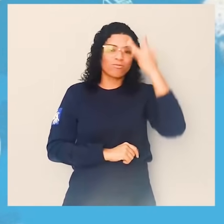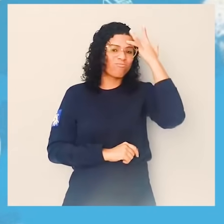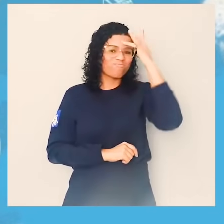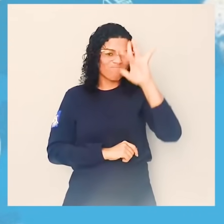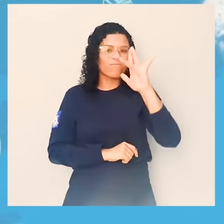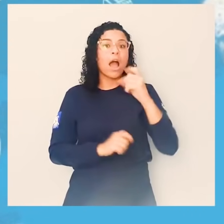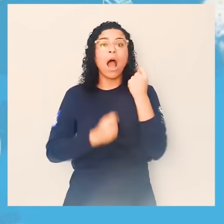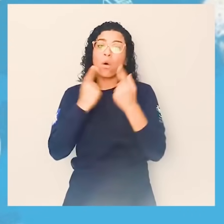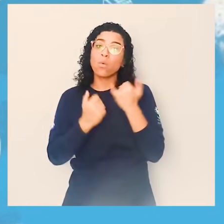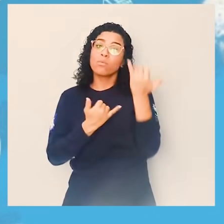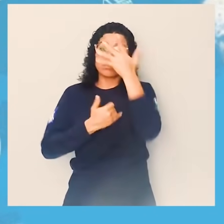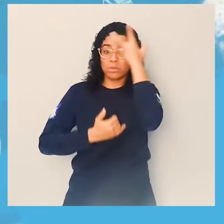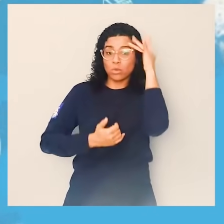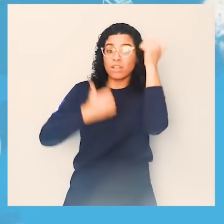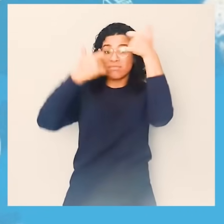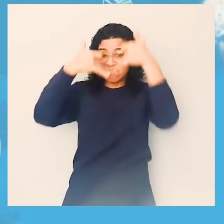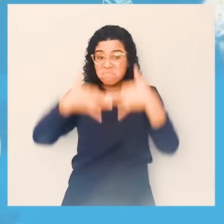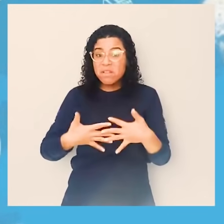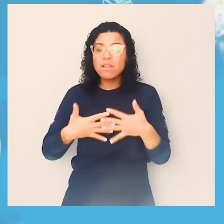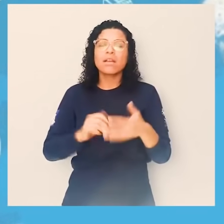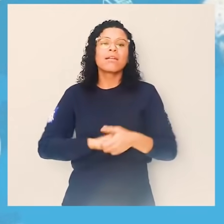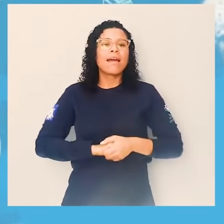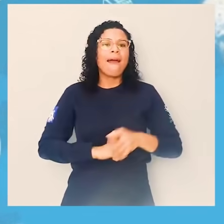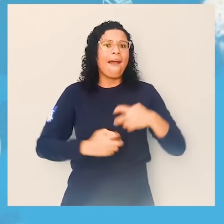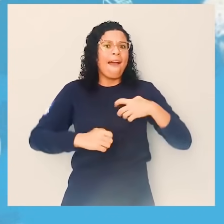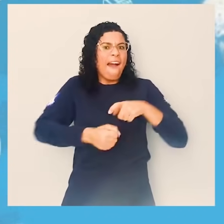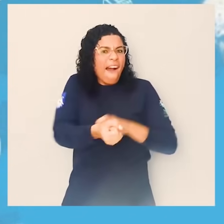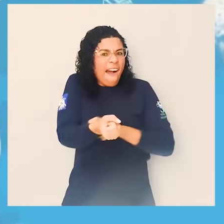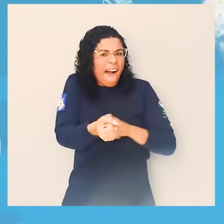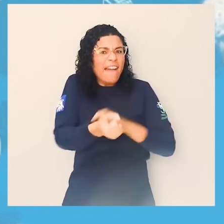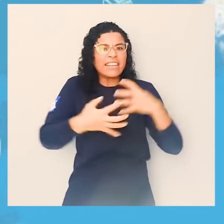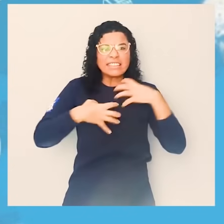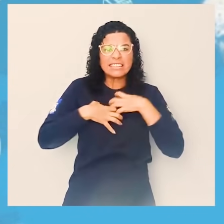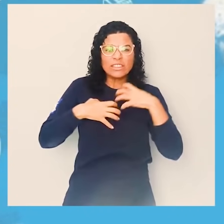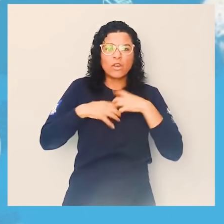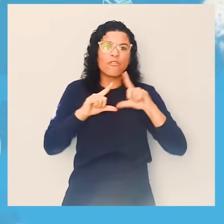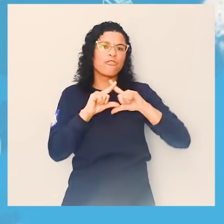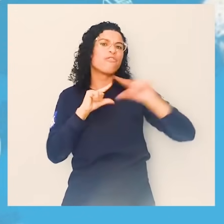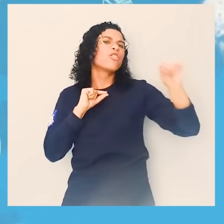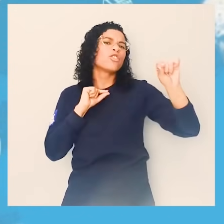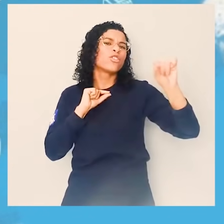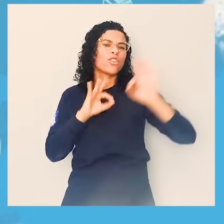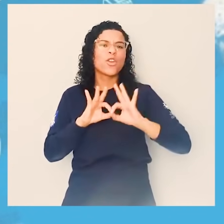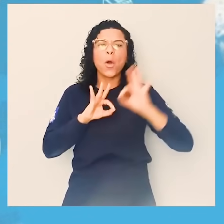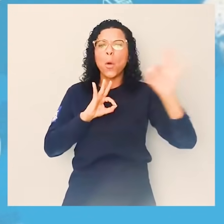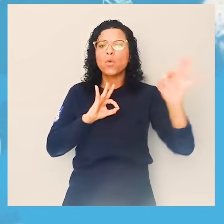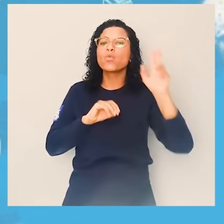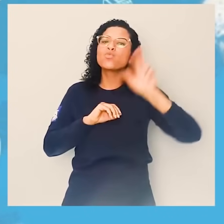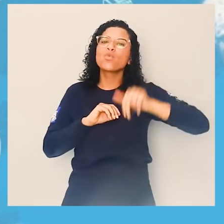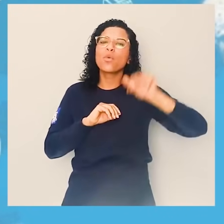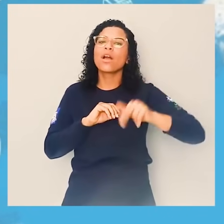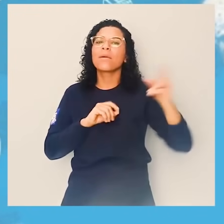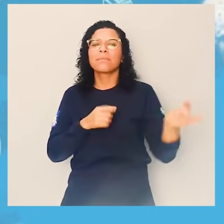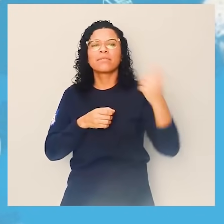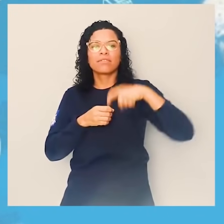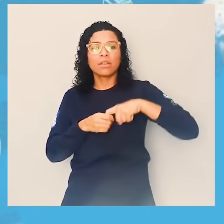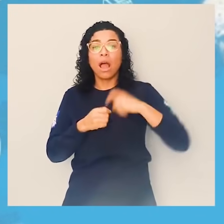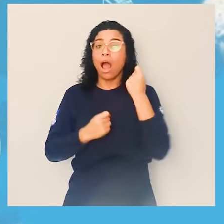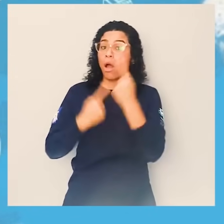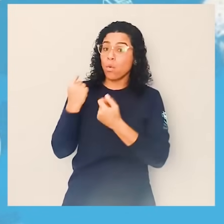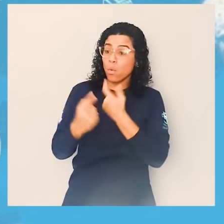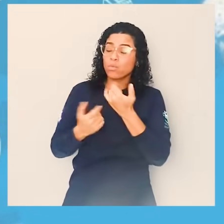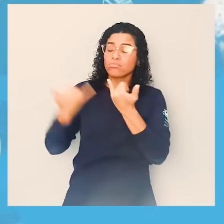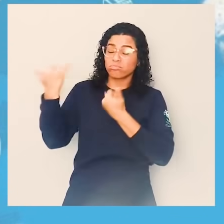contam que o reizinho ficou com tanta raiva, com todo mundo dizendo tudo o que pensava, que fugiu para longe e nunca mais